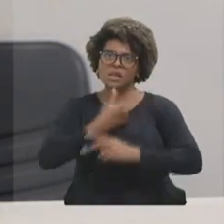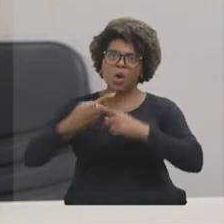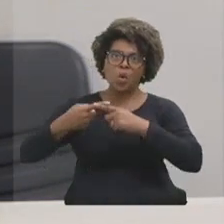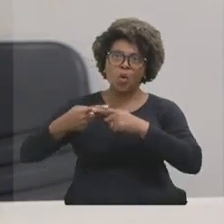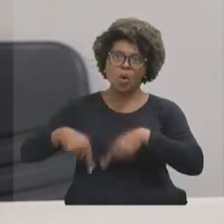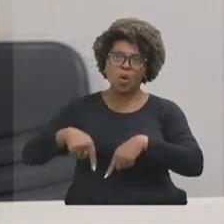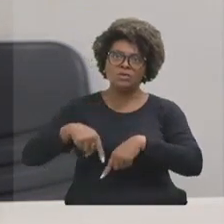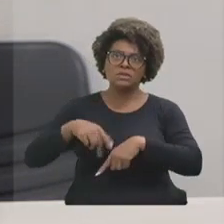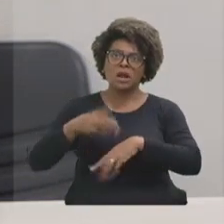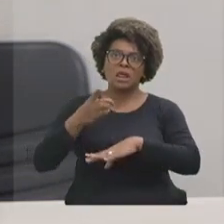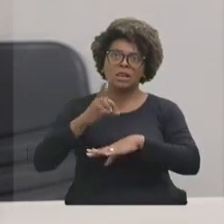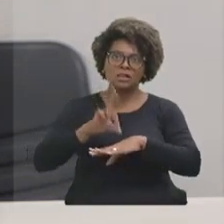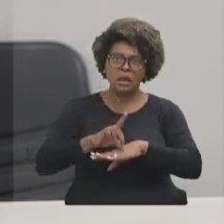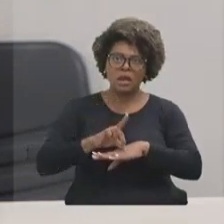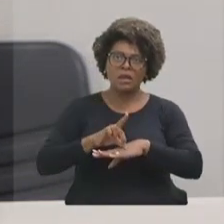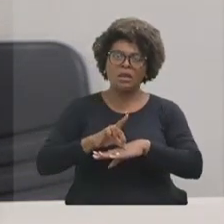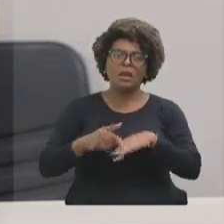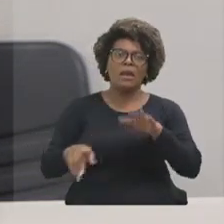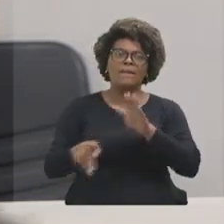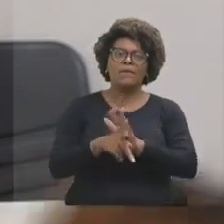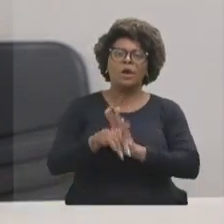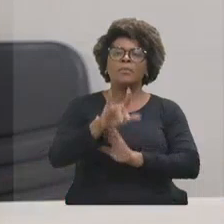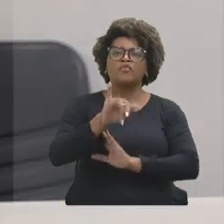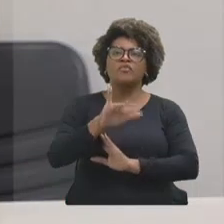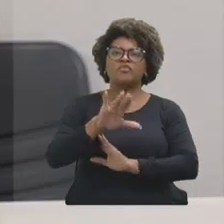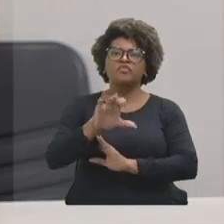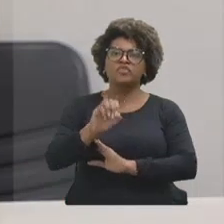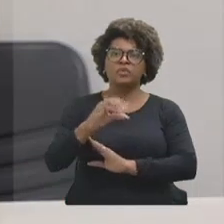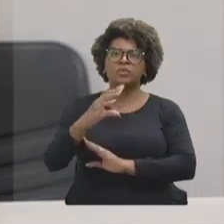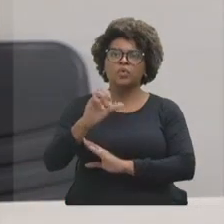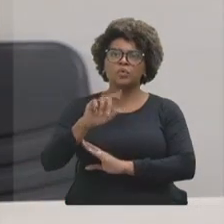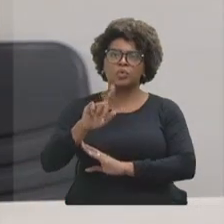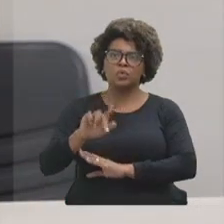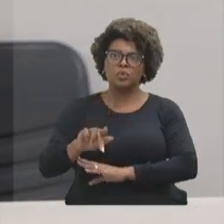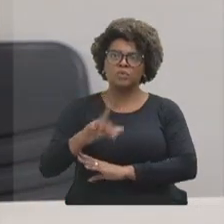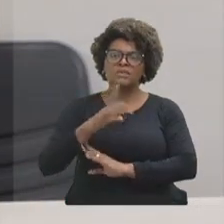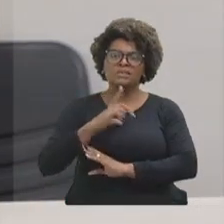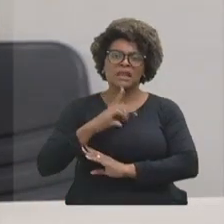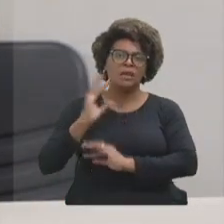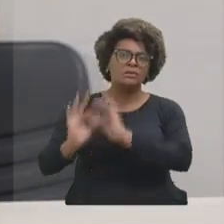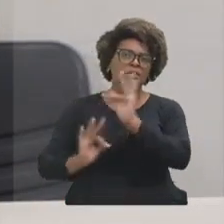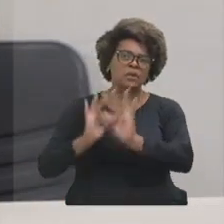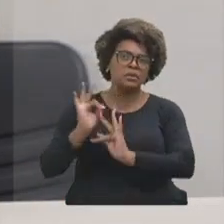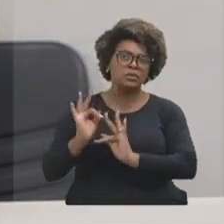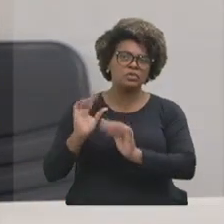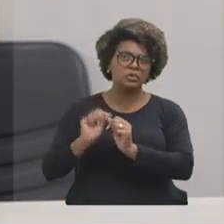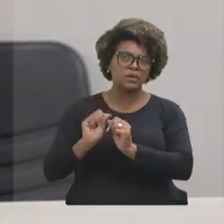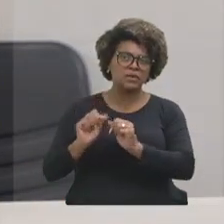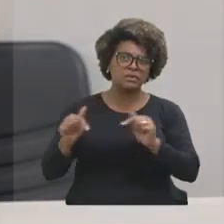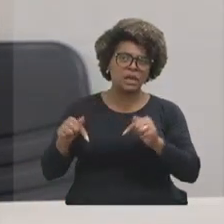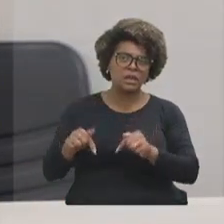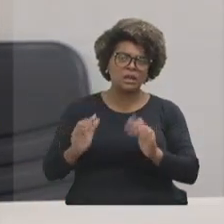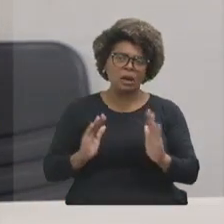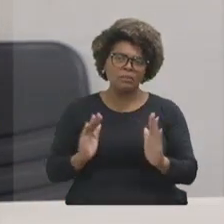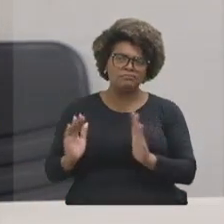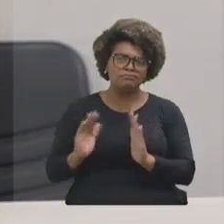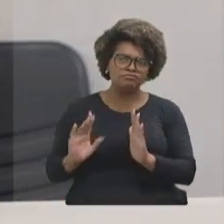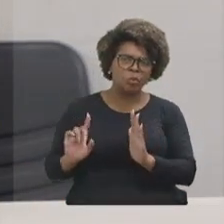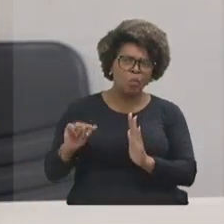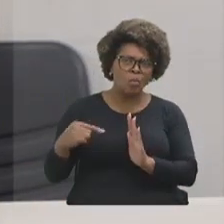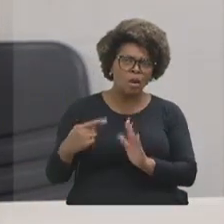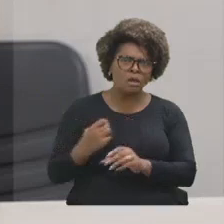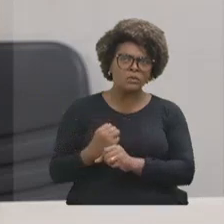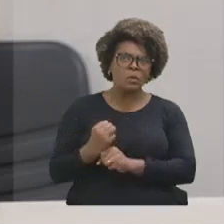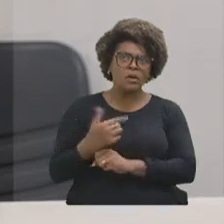é tem essa tecnologia vai fazer aqui a partir de meados do próximo ano Então